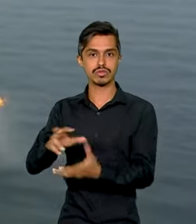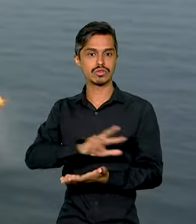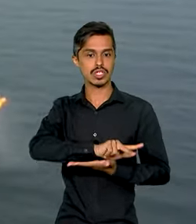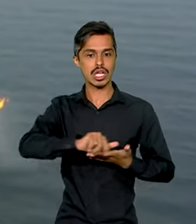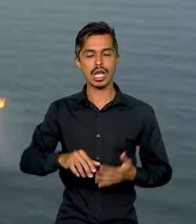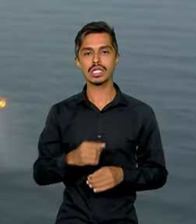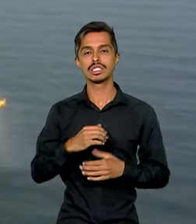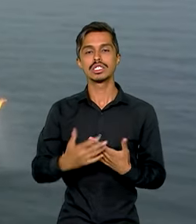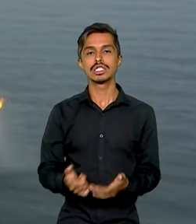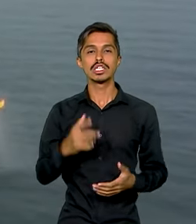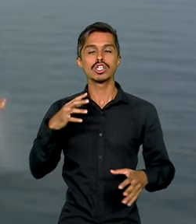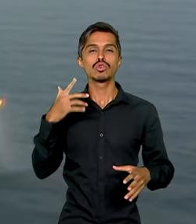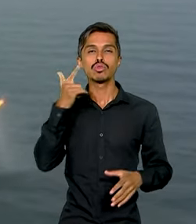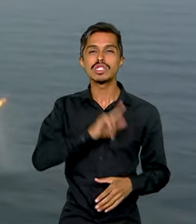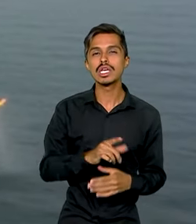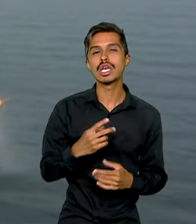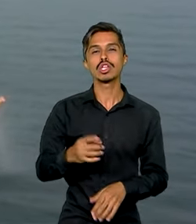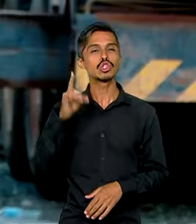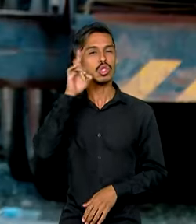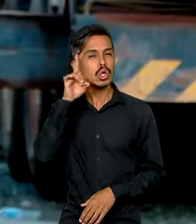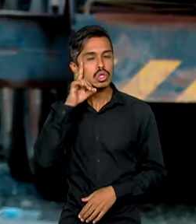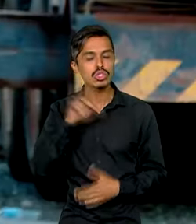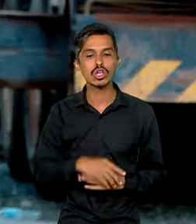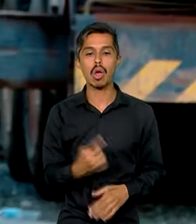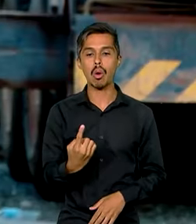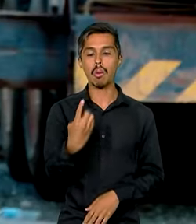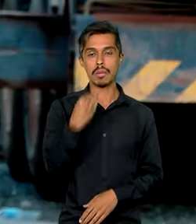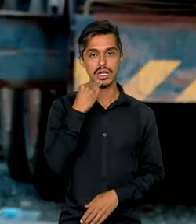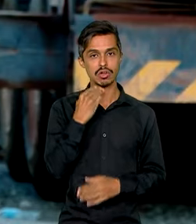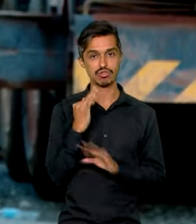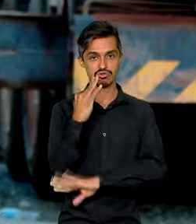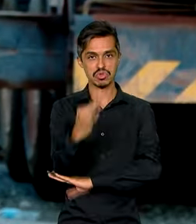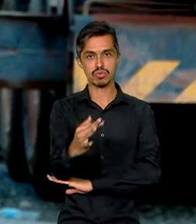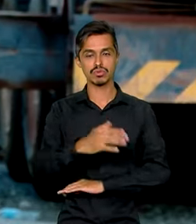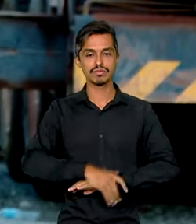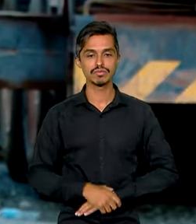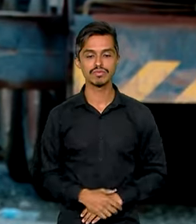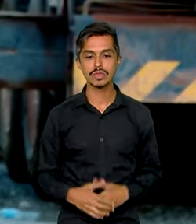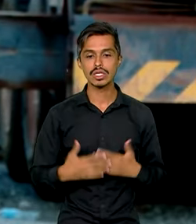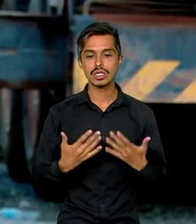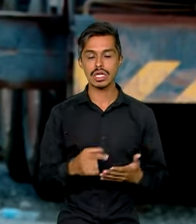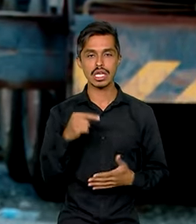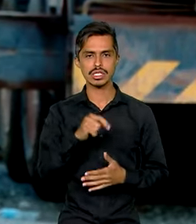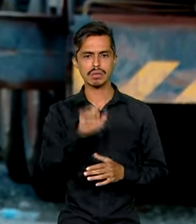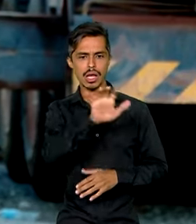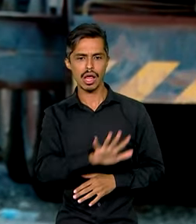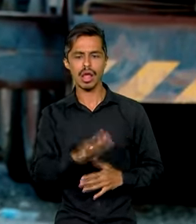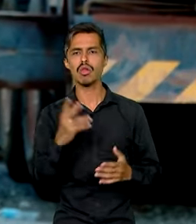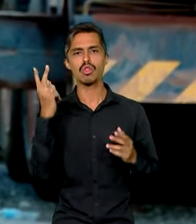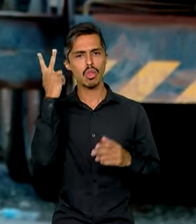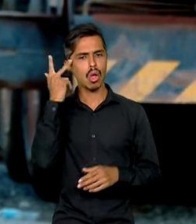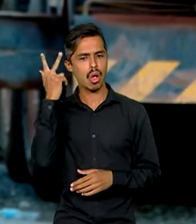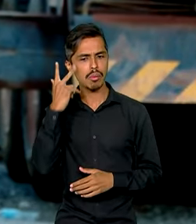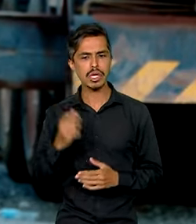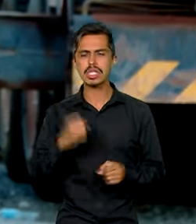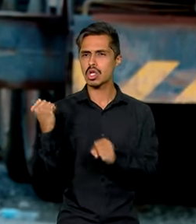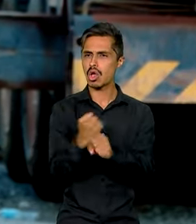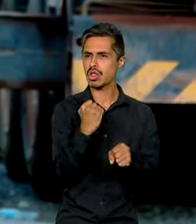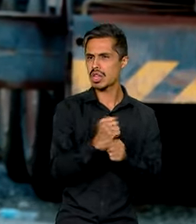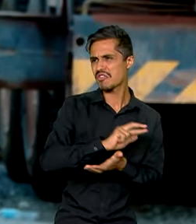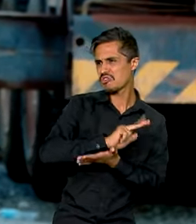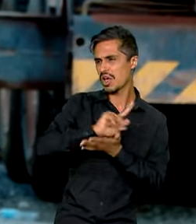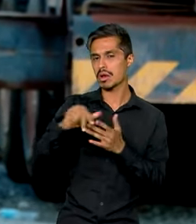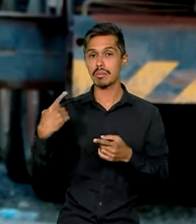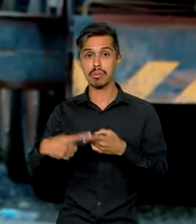de 1 milhão de barris diariamente. Nos últimos anos, esse é um cenário bem comum na Guiana. É obra para todo lado. É